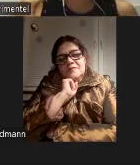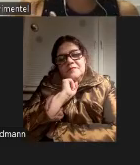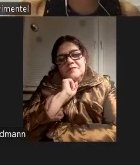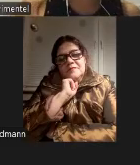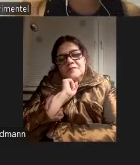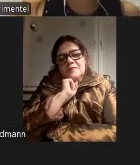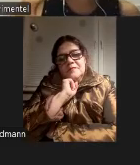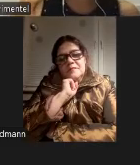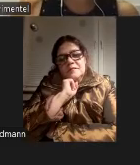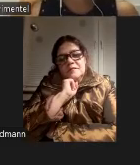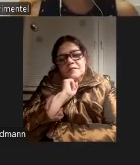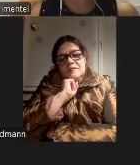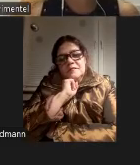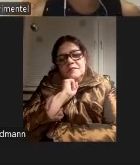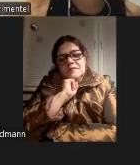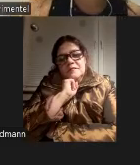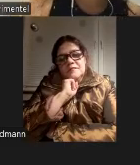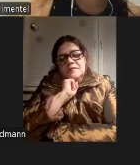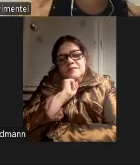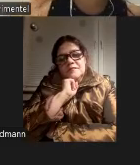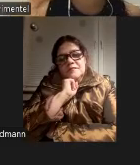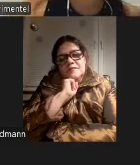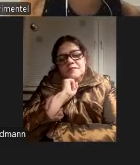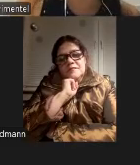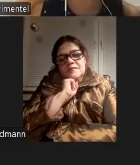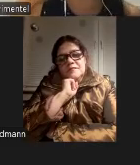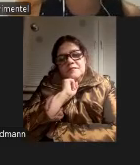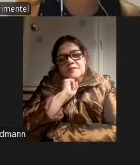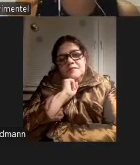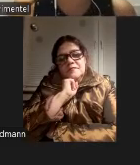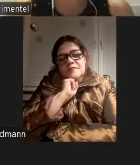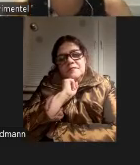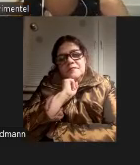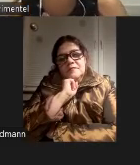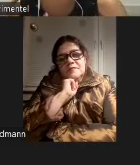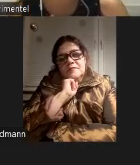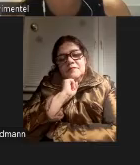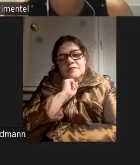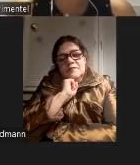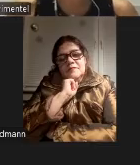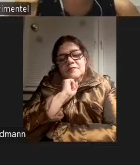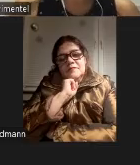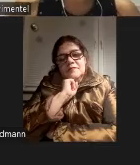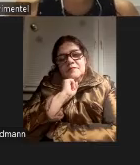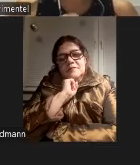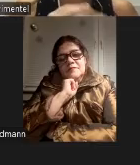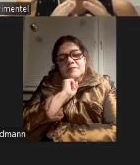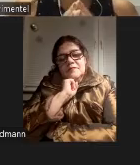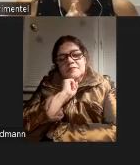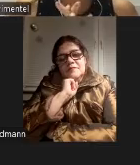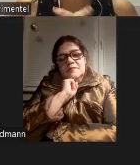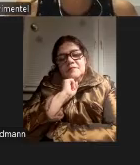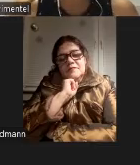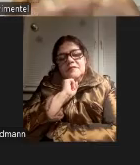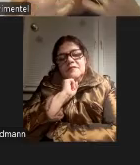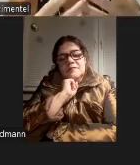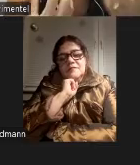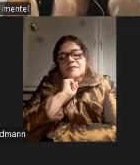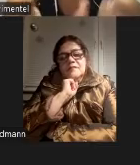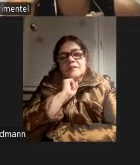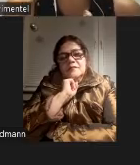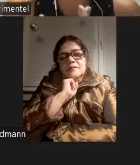gente precisa dormir. Inclusive, minha gente, e eu vou querer de novo uma ajuda sua, Flavinha, nesse momento, quando a gente pensa